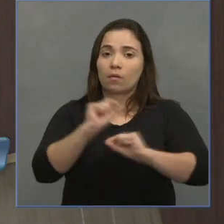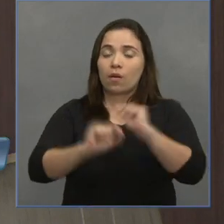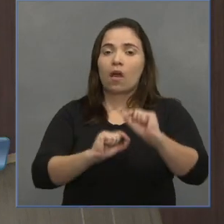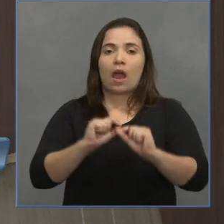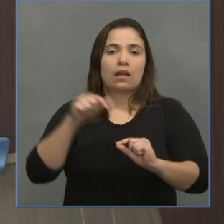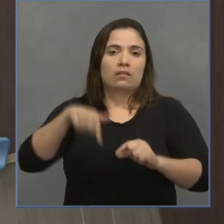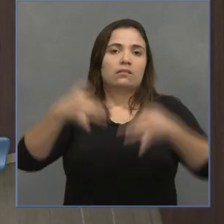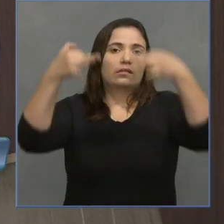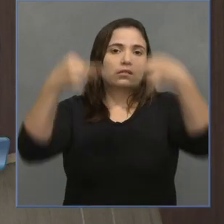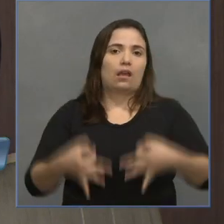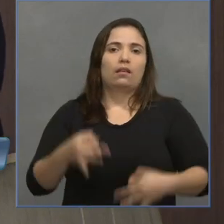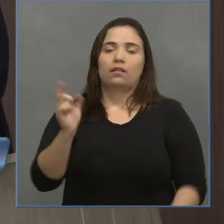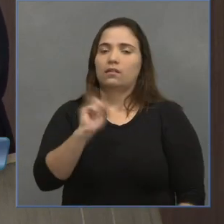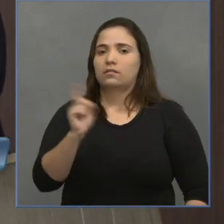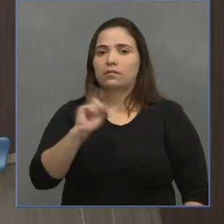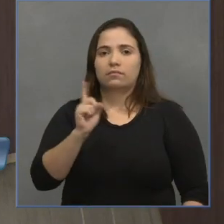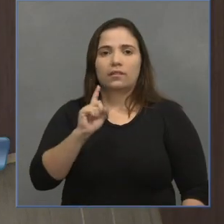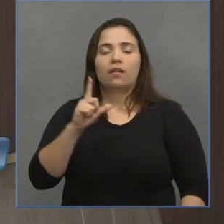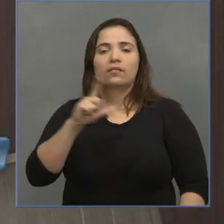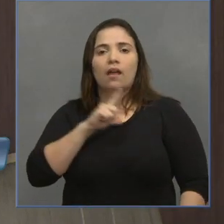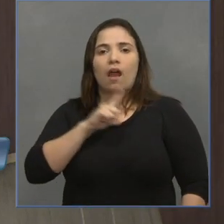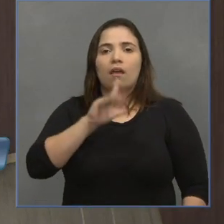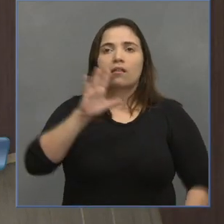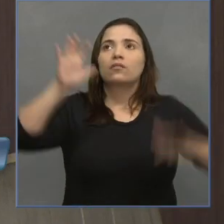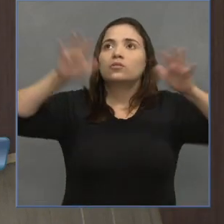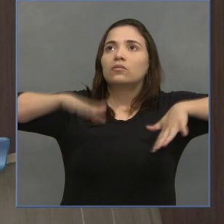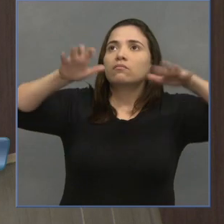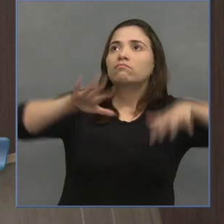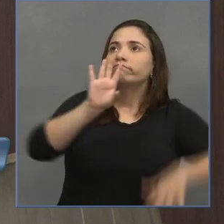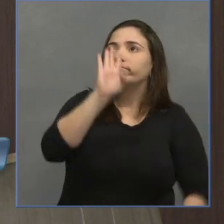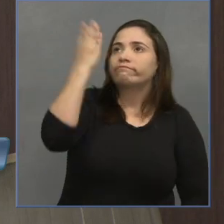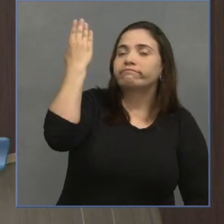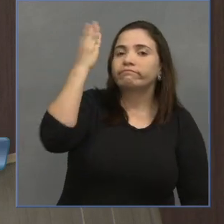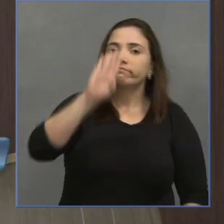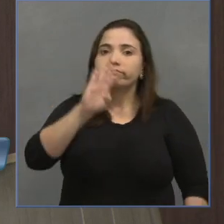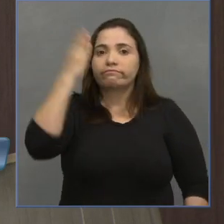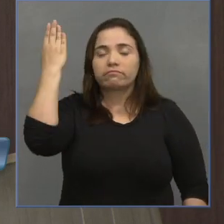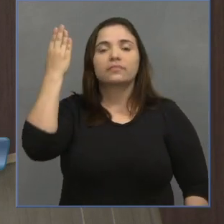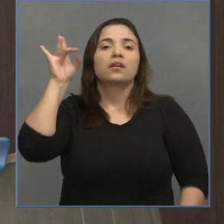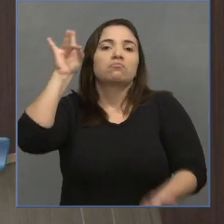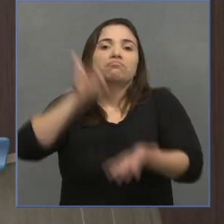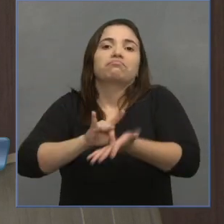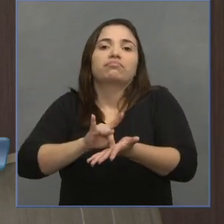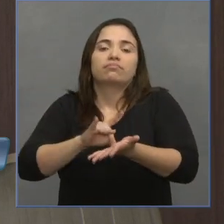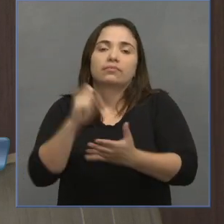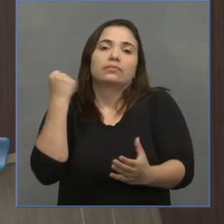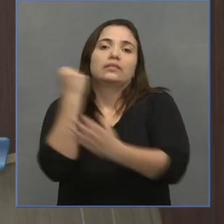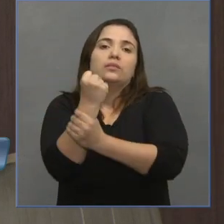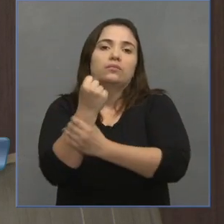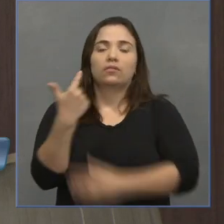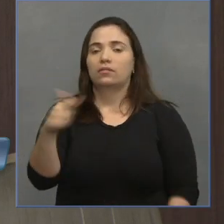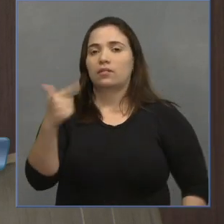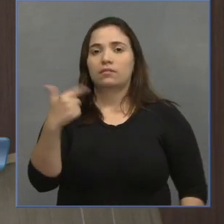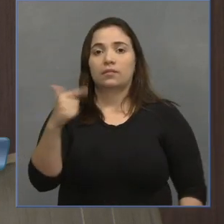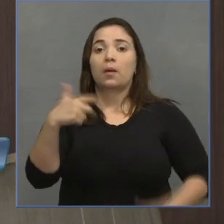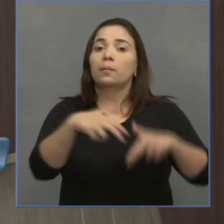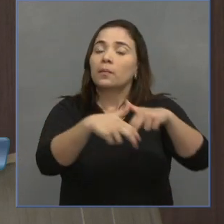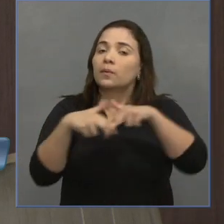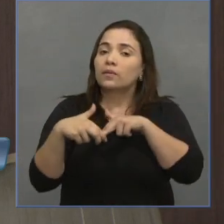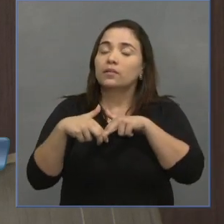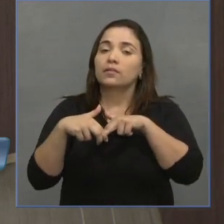incerteza e risco. Um cenário de tais incertezas e riscos, ele requer